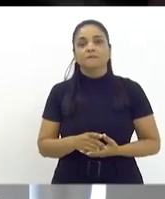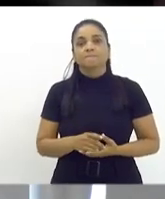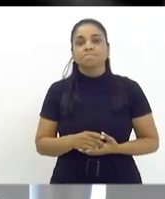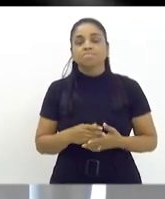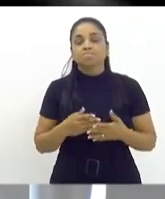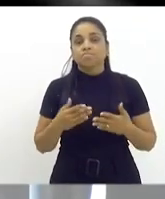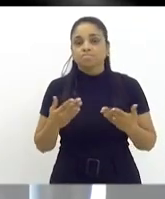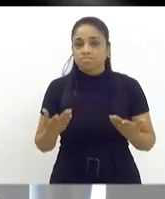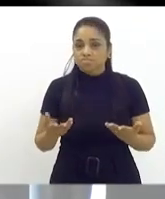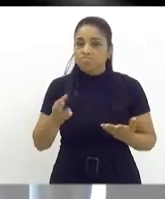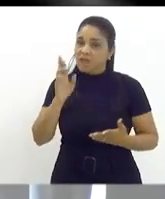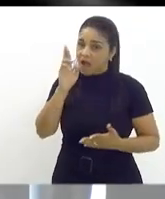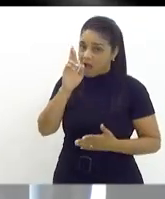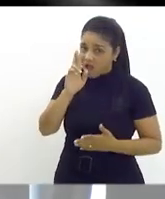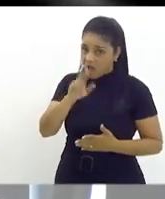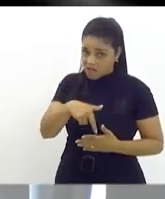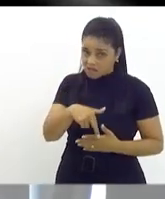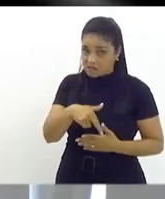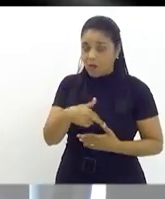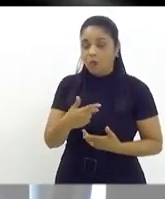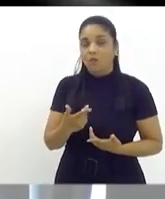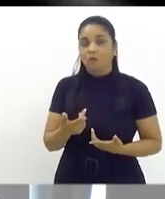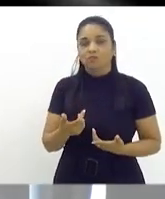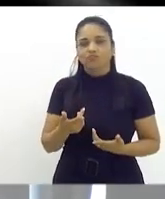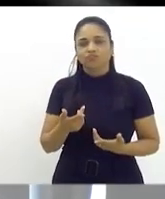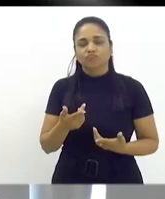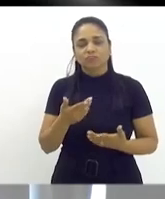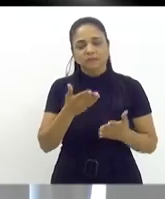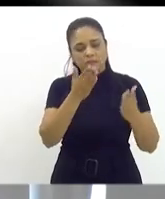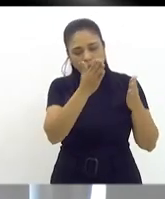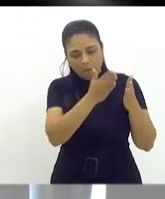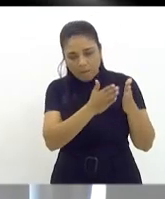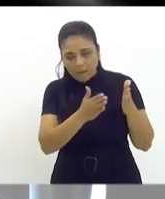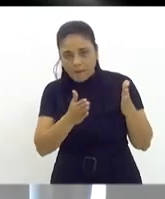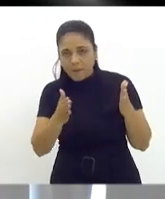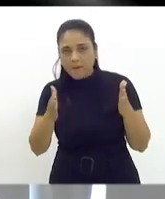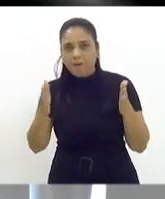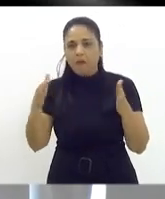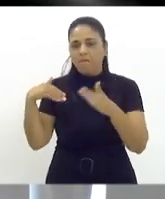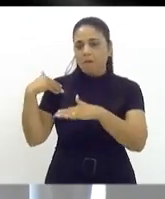em razão de todas esse tempo de